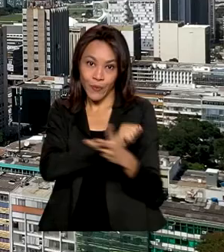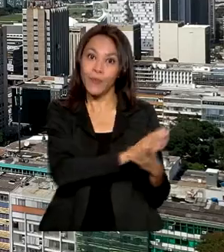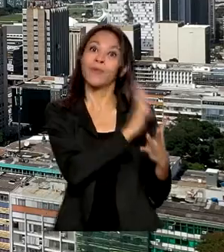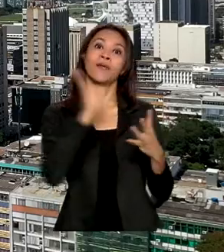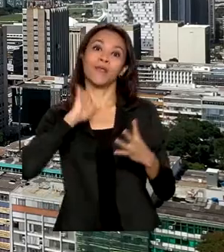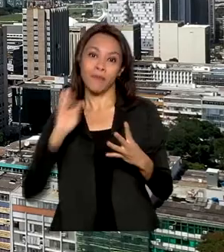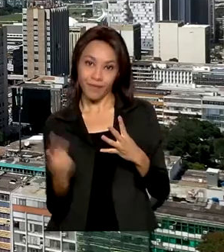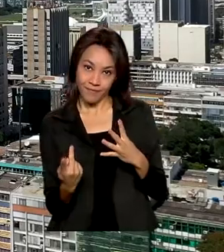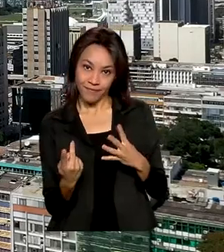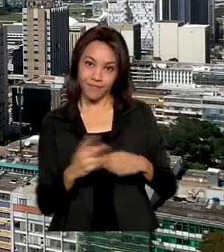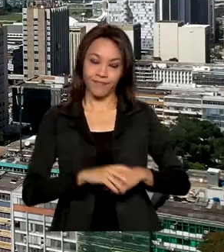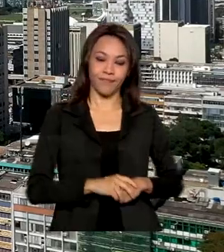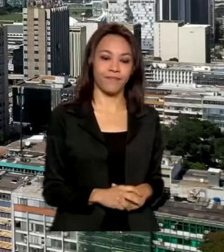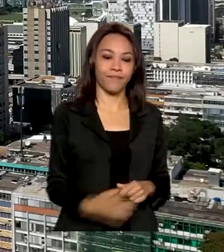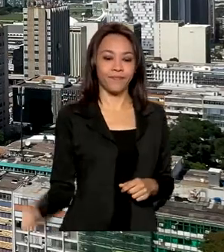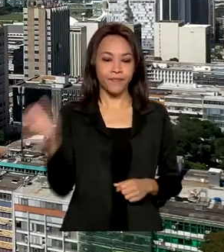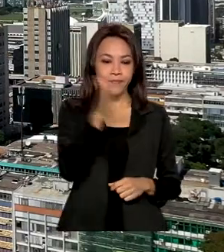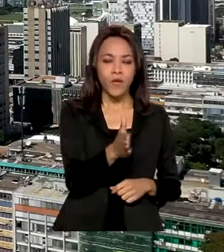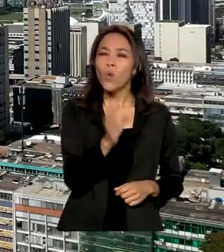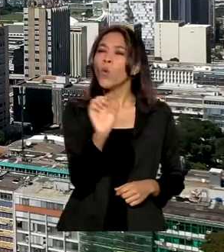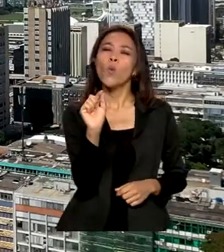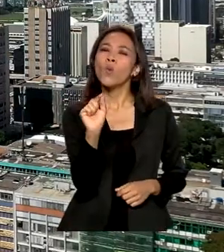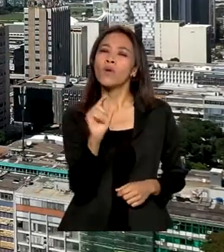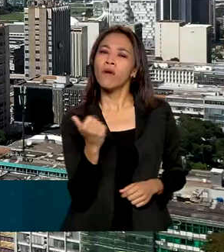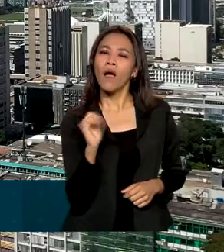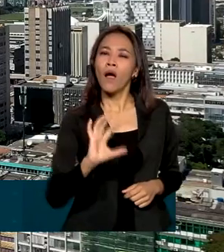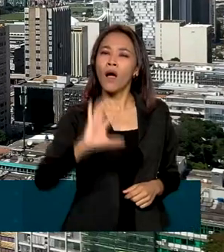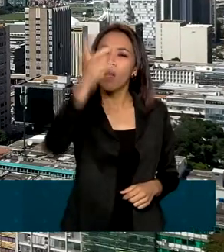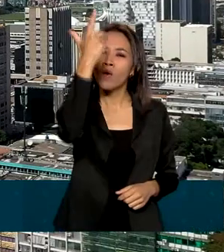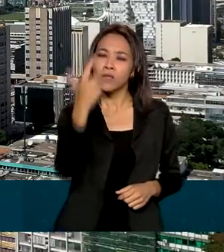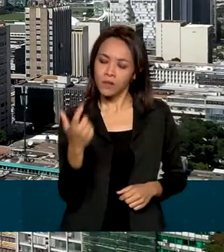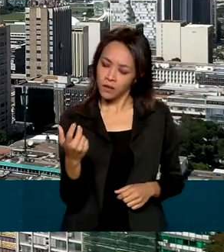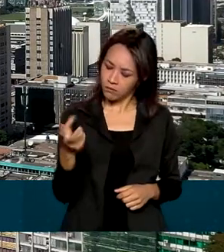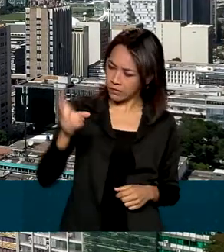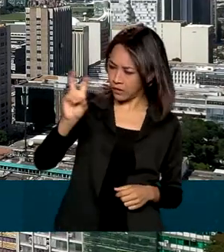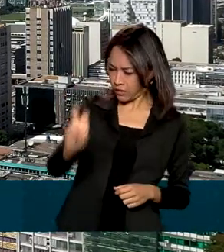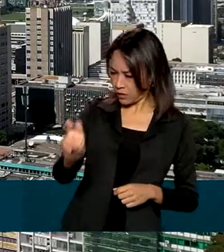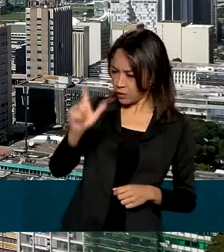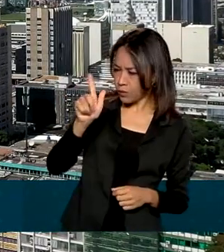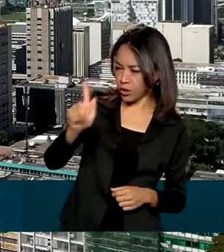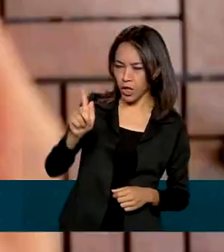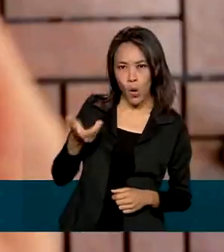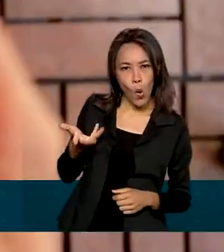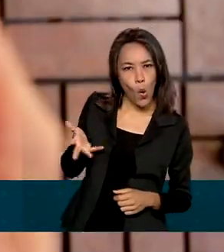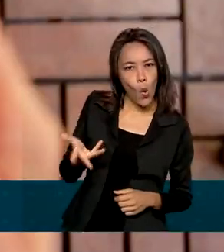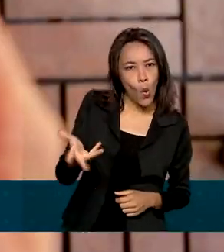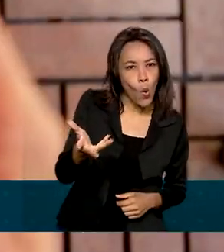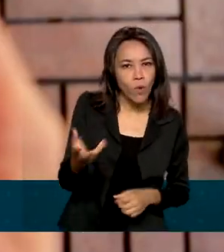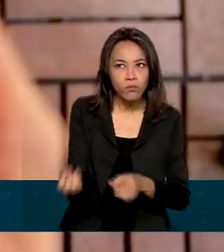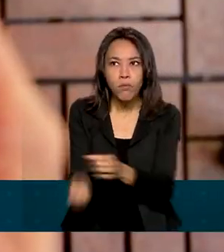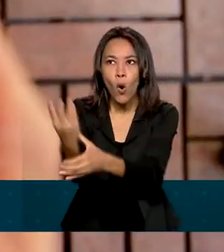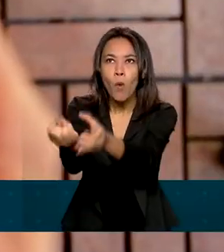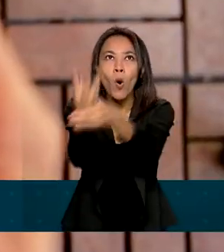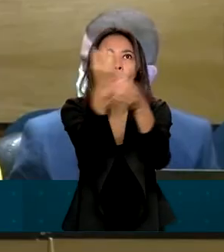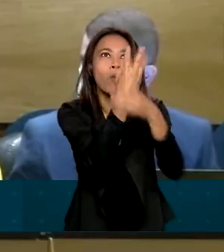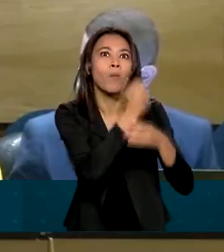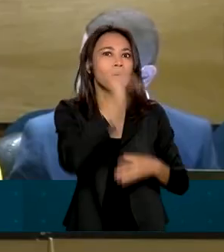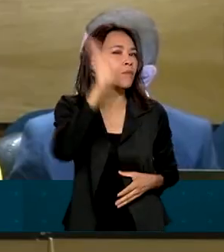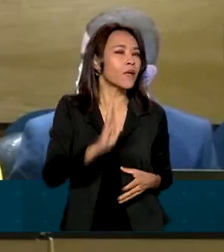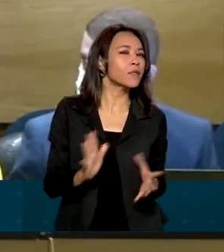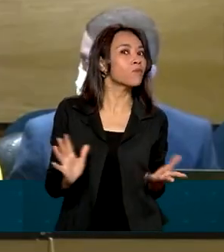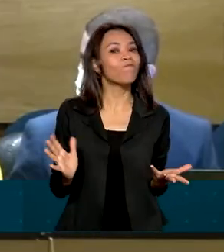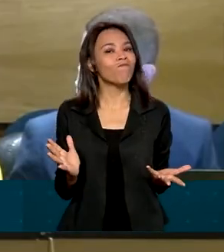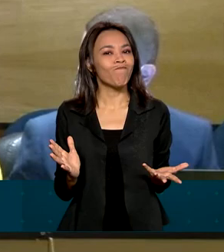Horizonte e o que irá acontecer quando a internet de alta velocidade a 5 G por implantada no país